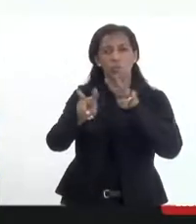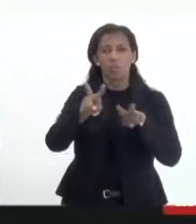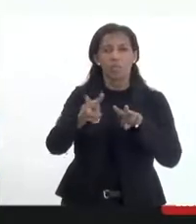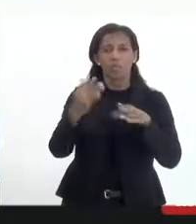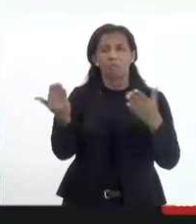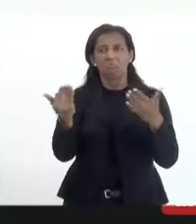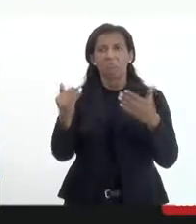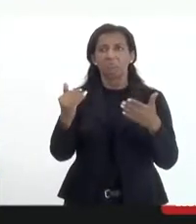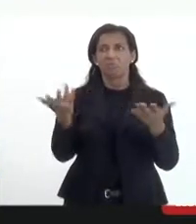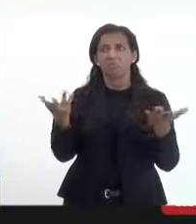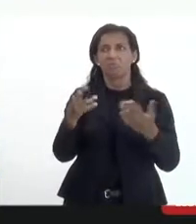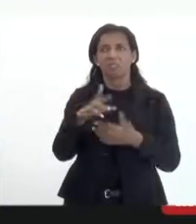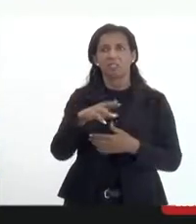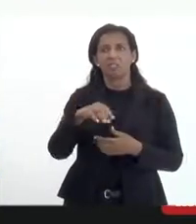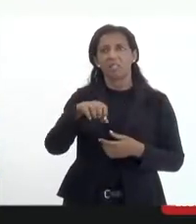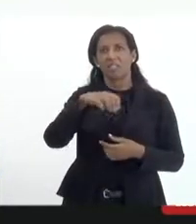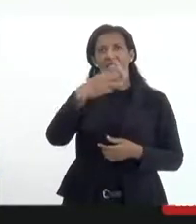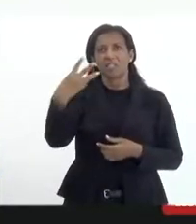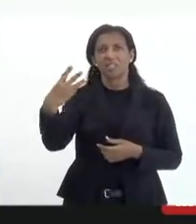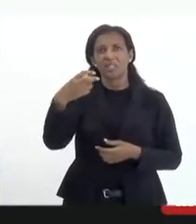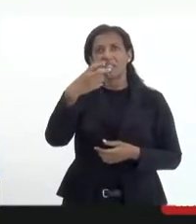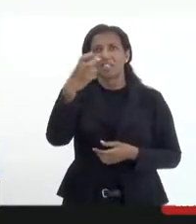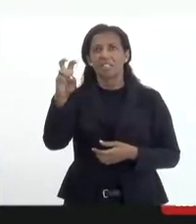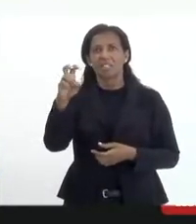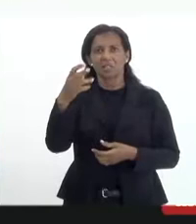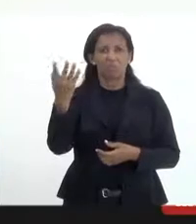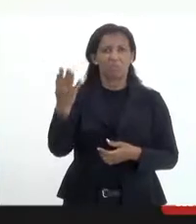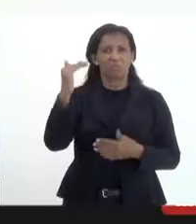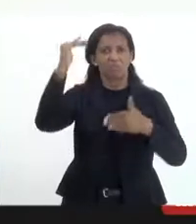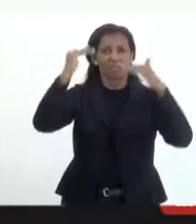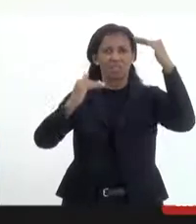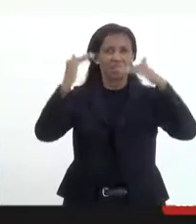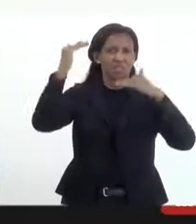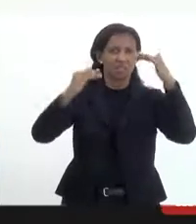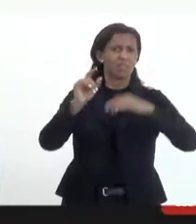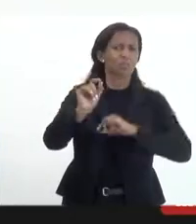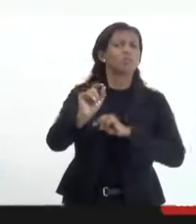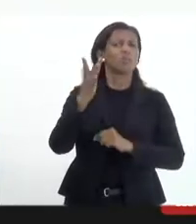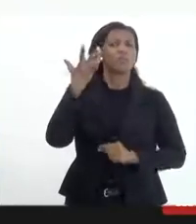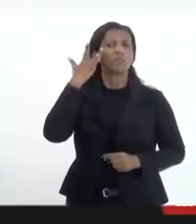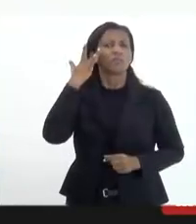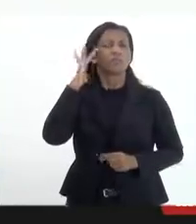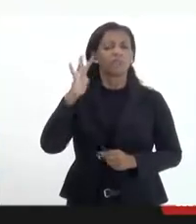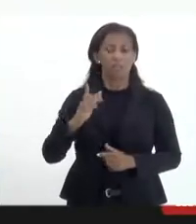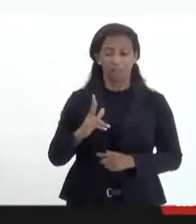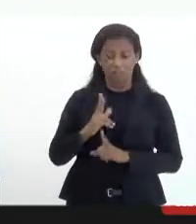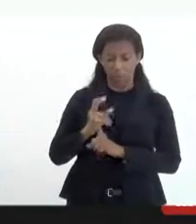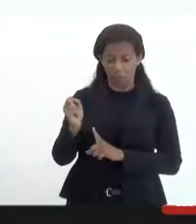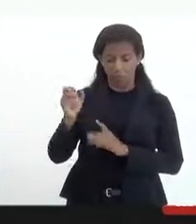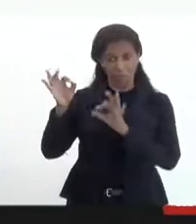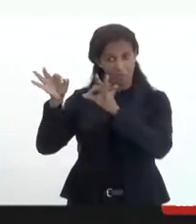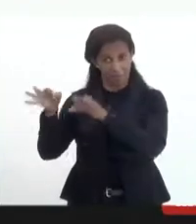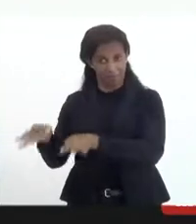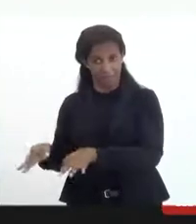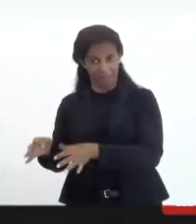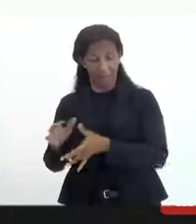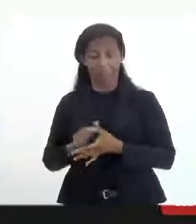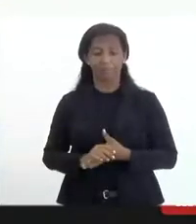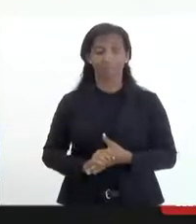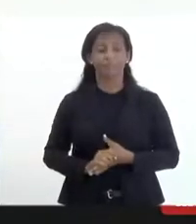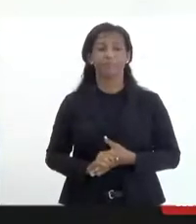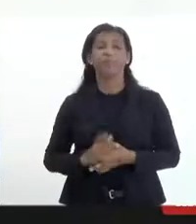5 níveis, 3 níveis, aquilo que os senhores consideram vitória certa, o que, que os